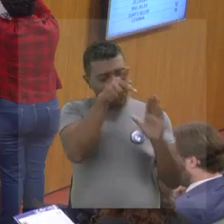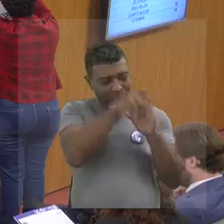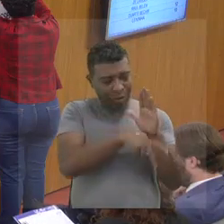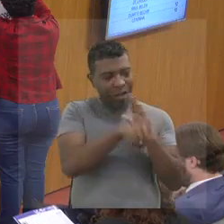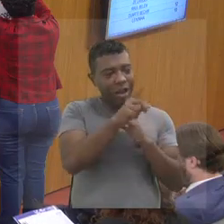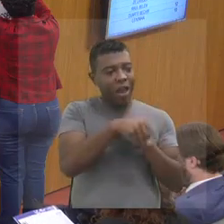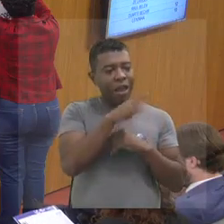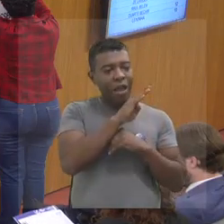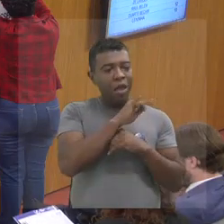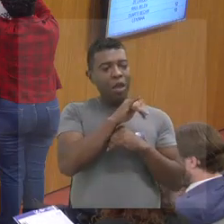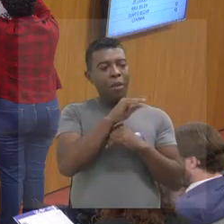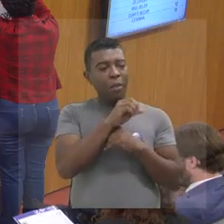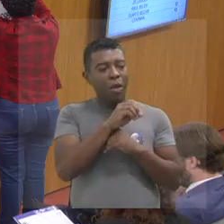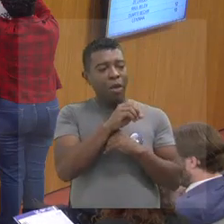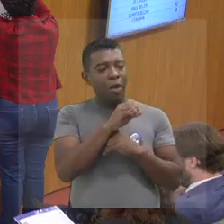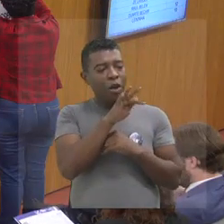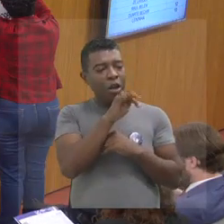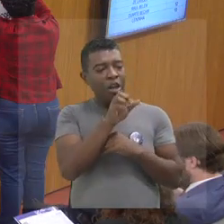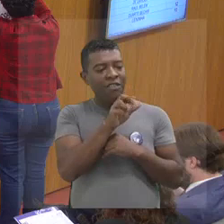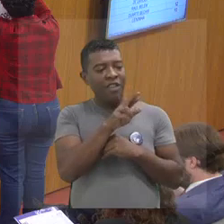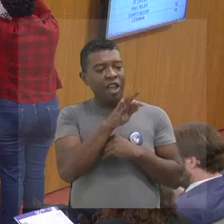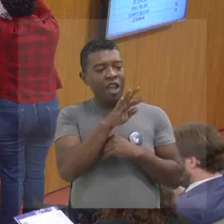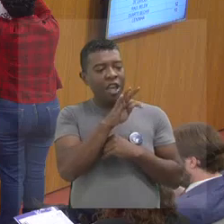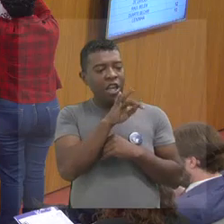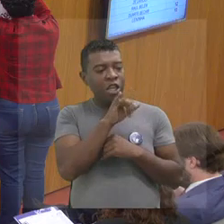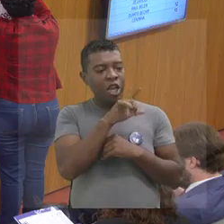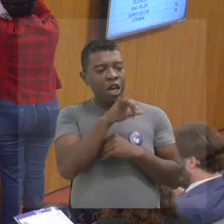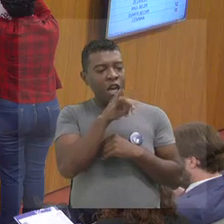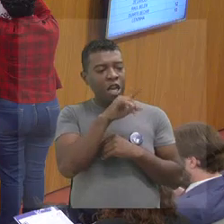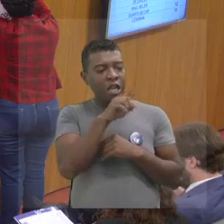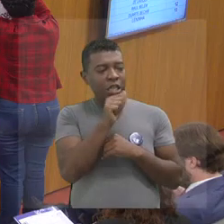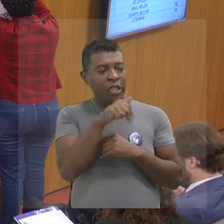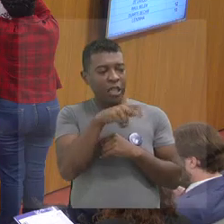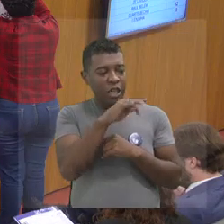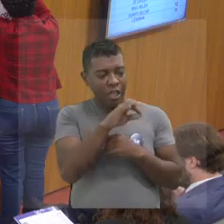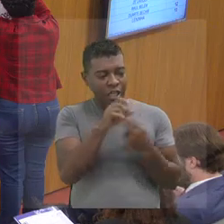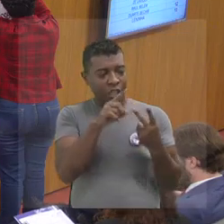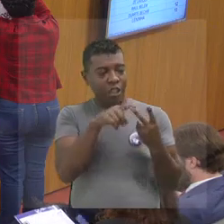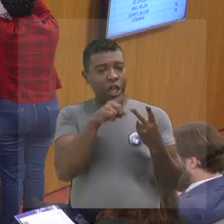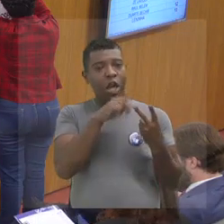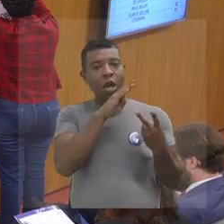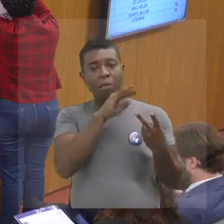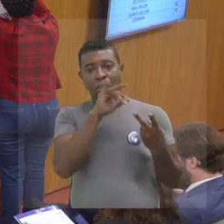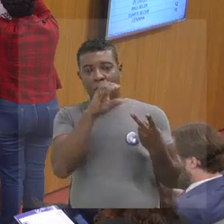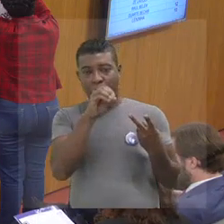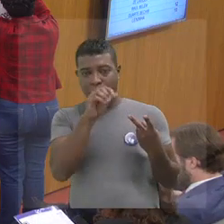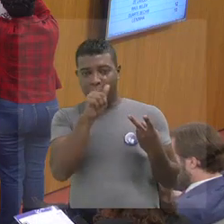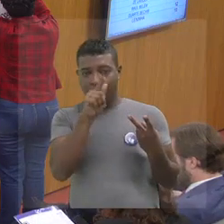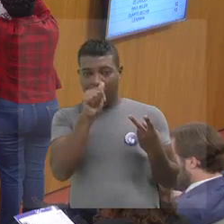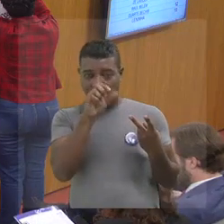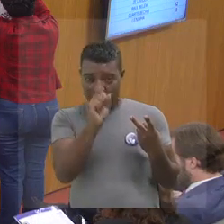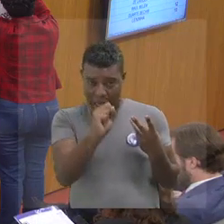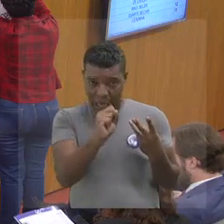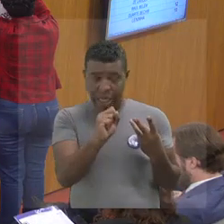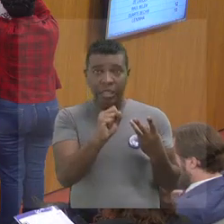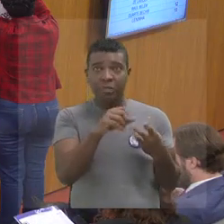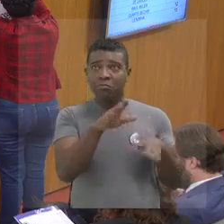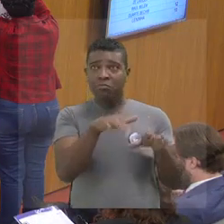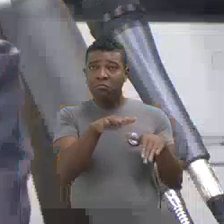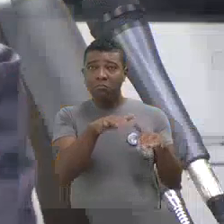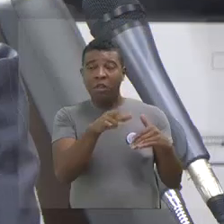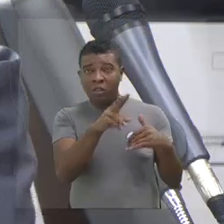fertilizantes o incentivo aos meus insumos também do biogás que deverão ser aprovados ainda